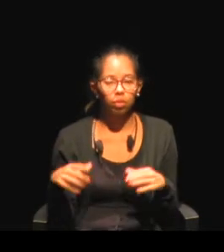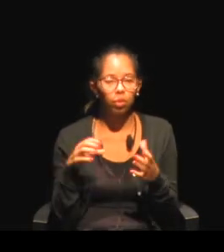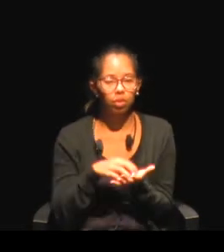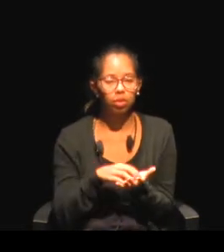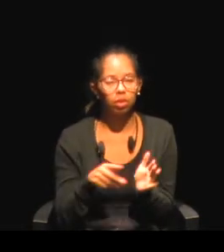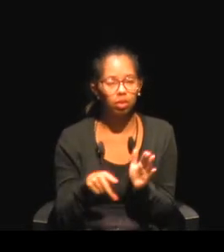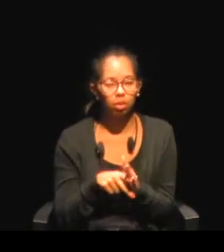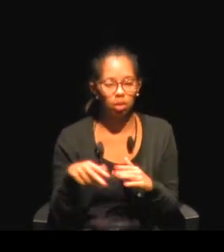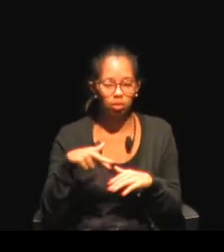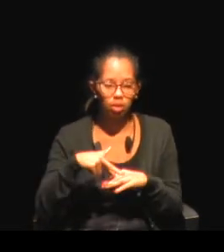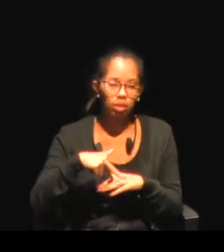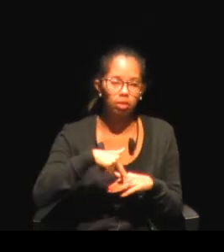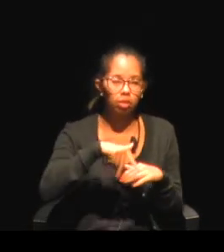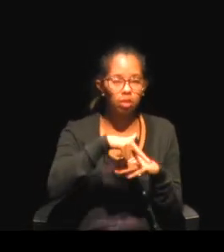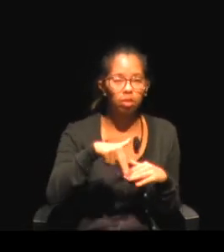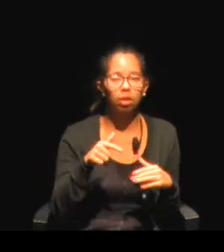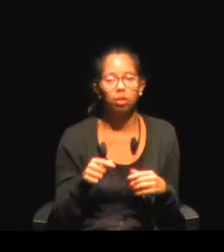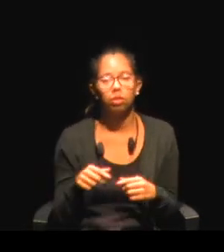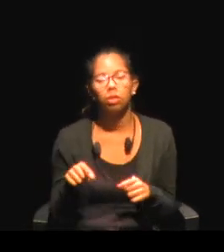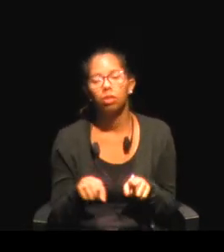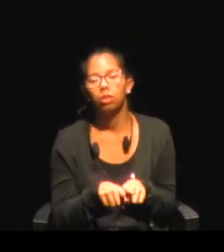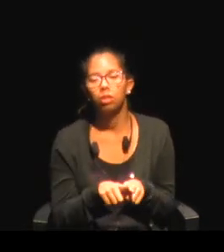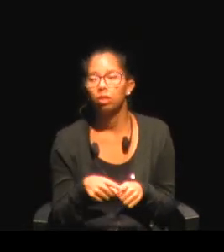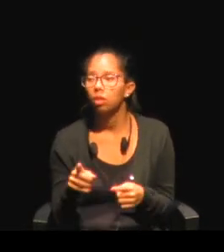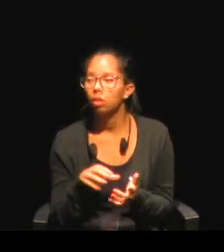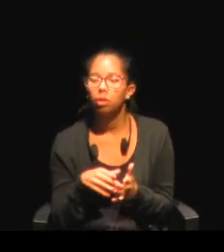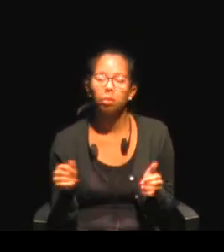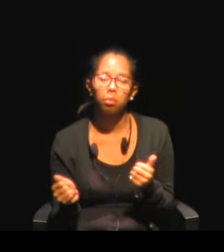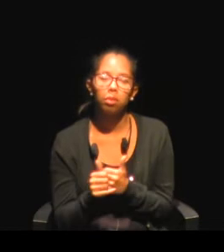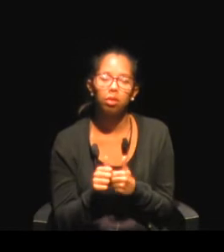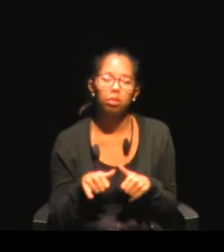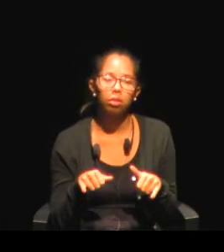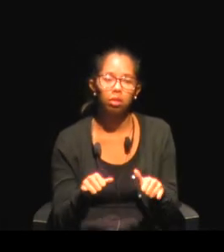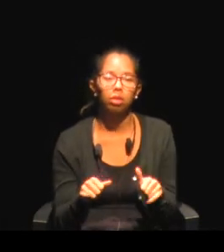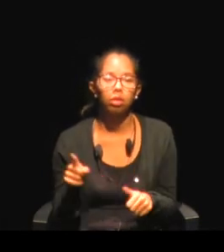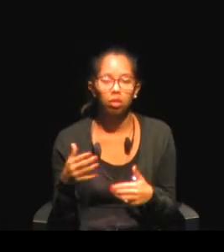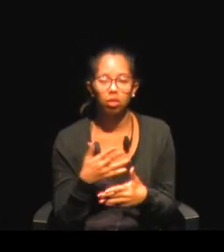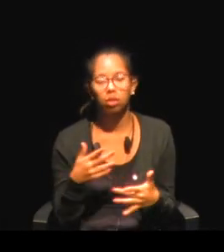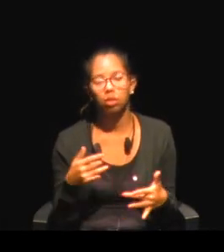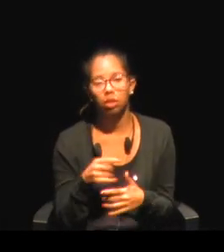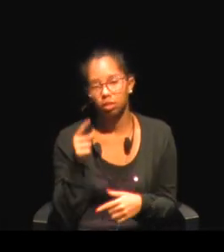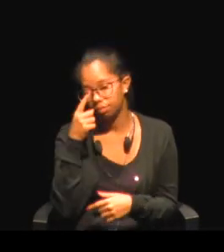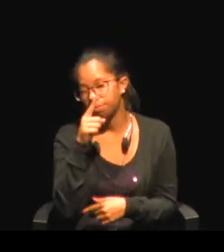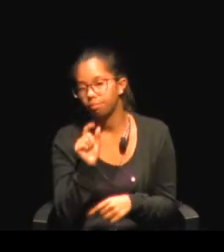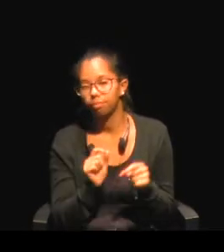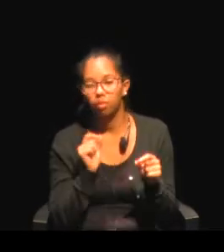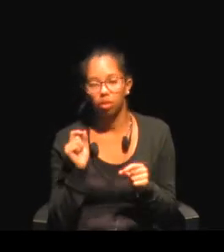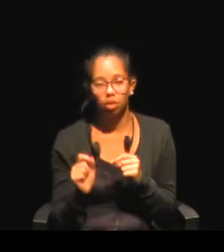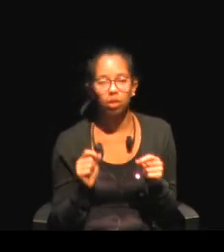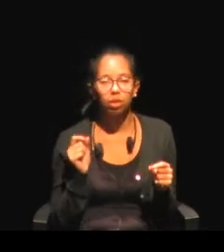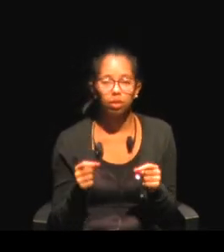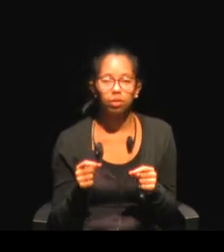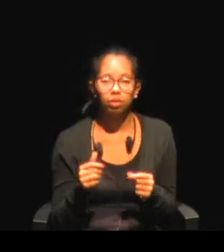um centro de skate super importante. Aqui se localizava um antigo mercado da cidade, e esse é o Paço Municipal.